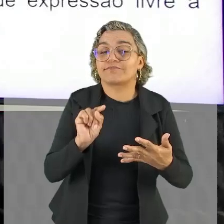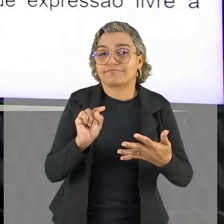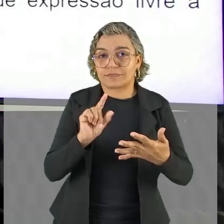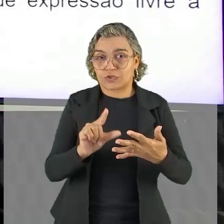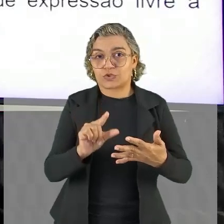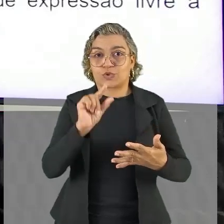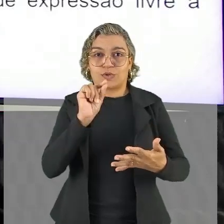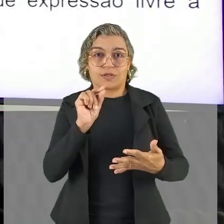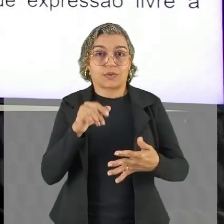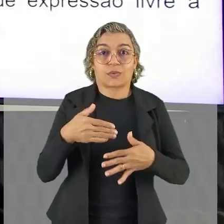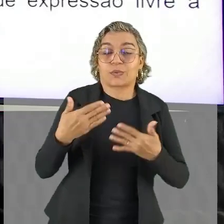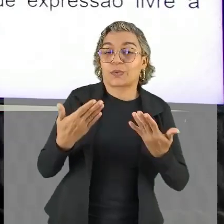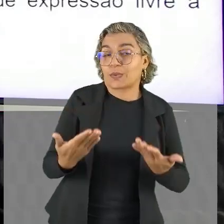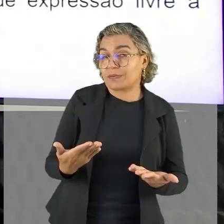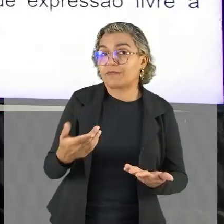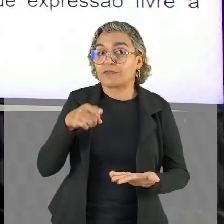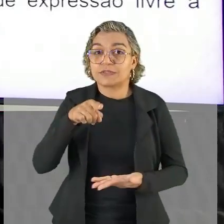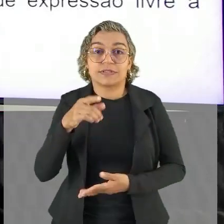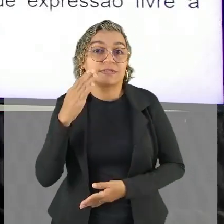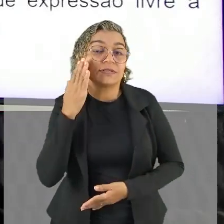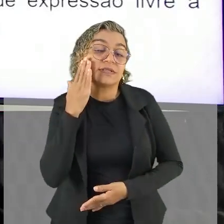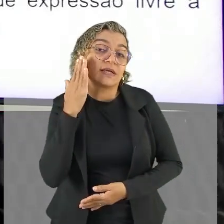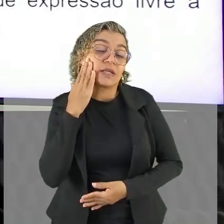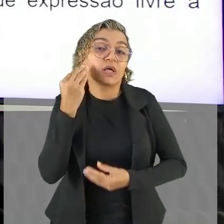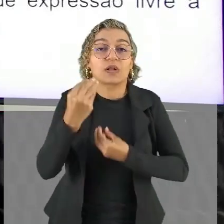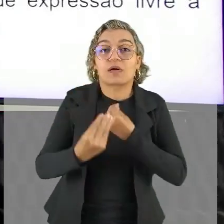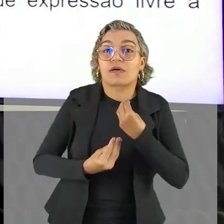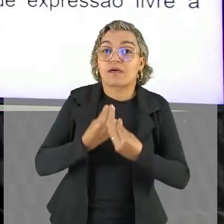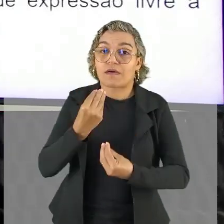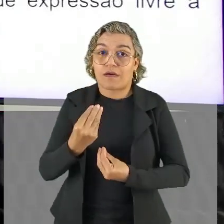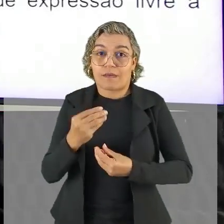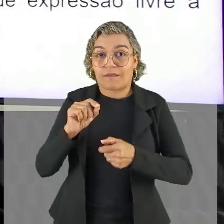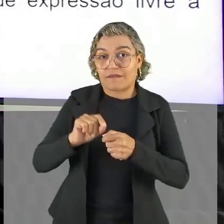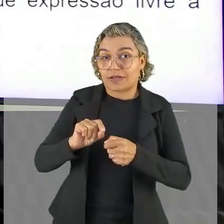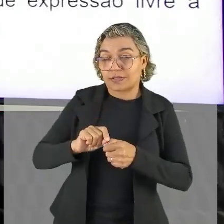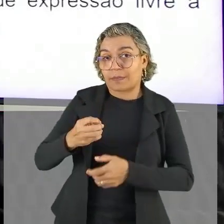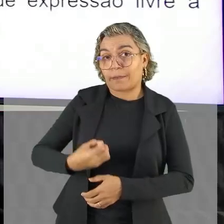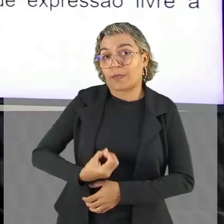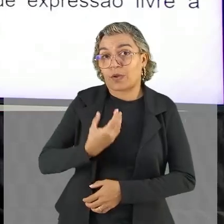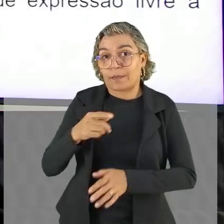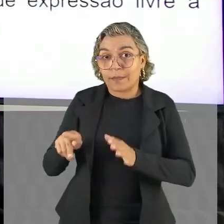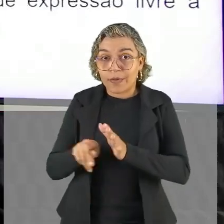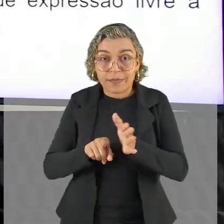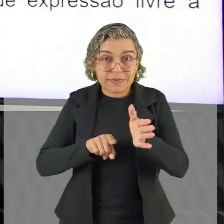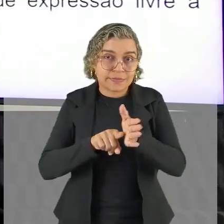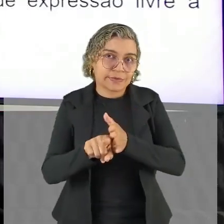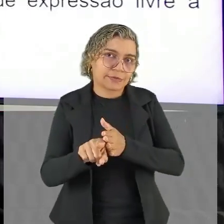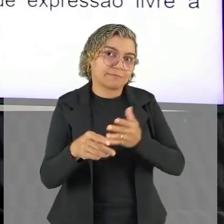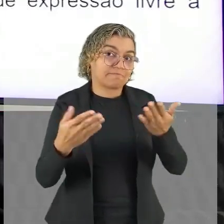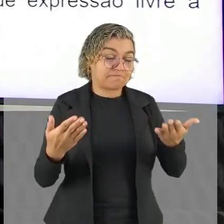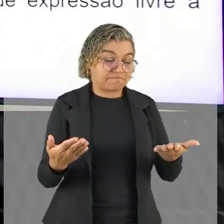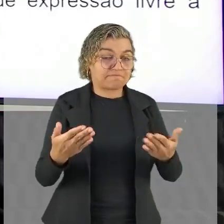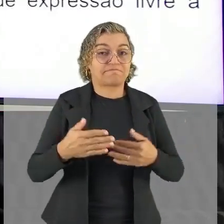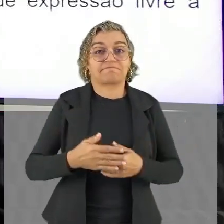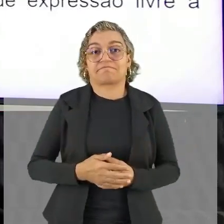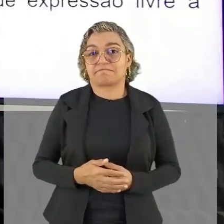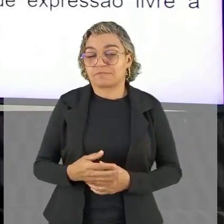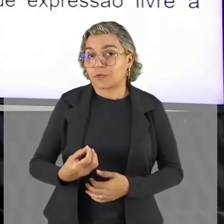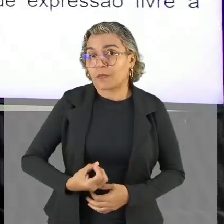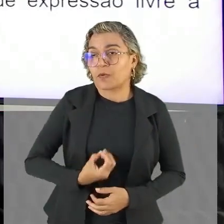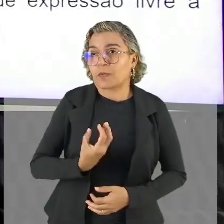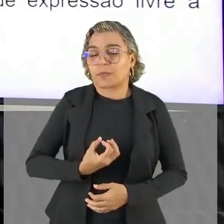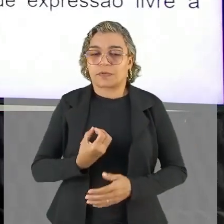marcar aí? O que vocês entenderam desse fazer poético nessas questões aí? De fazer uma poesia, de